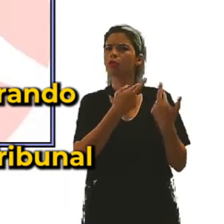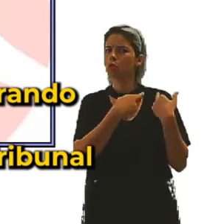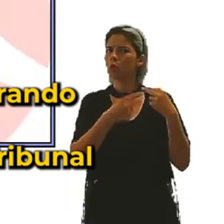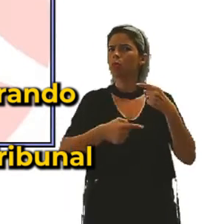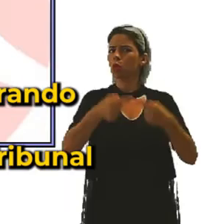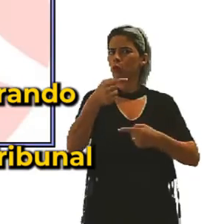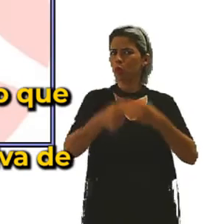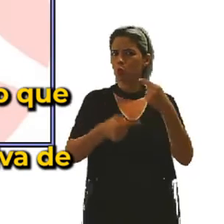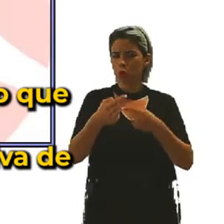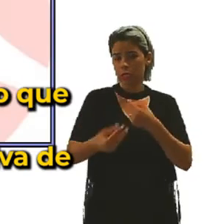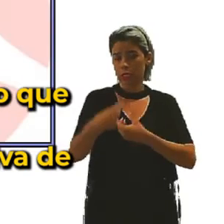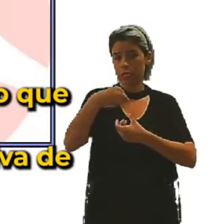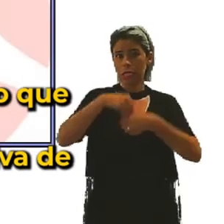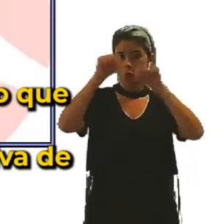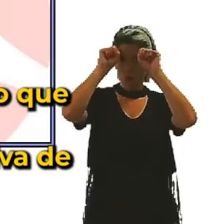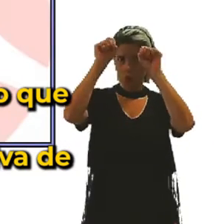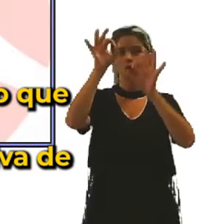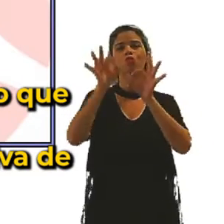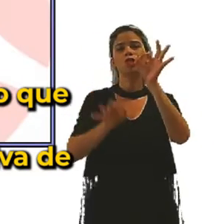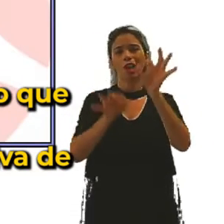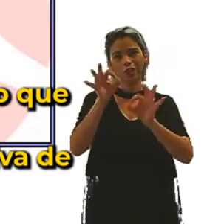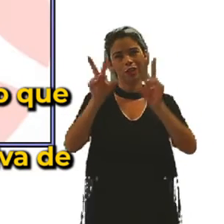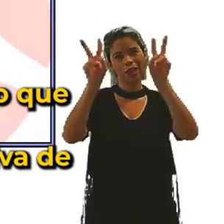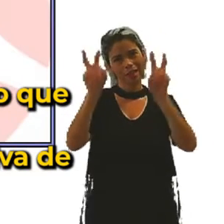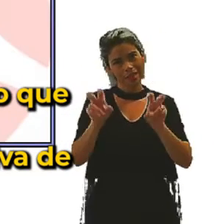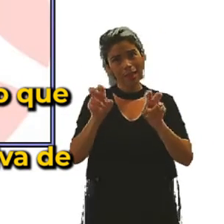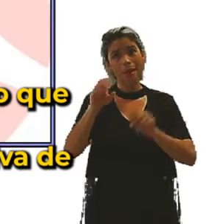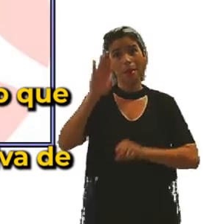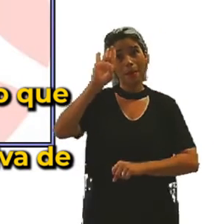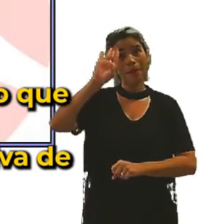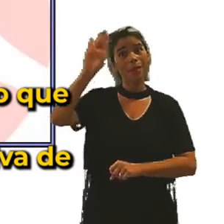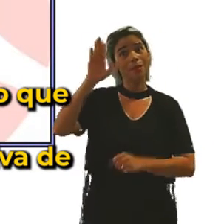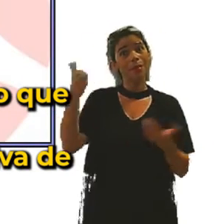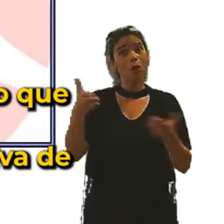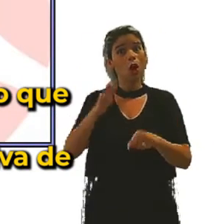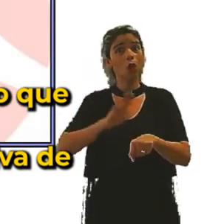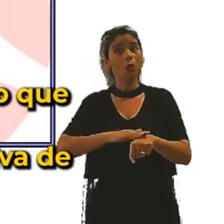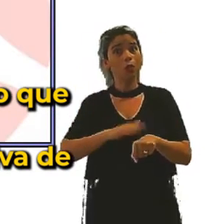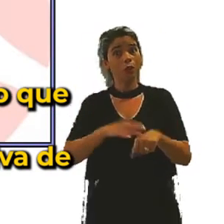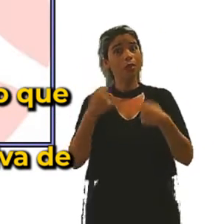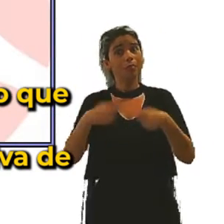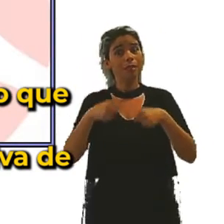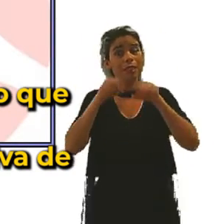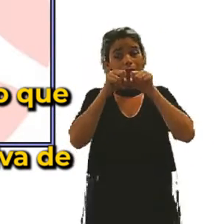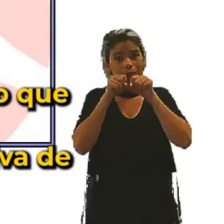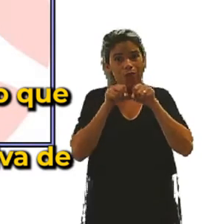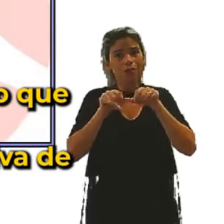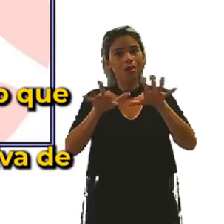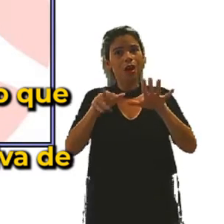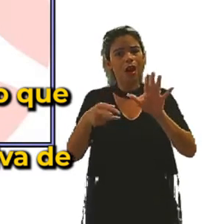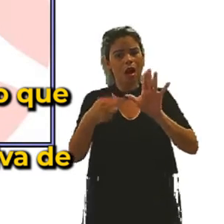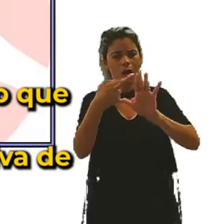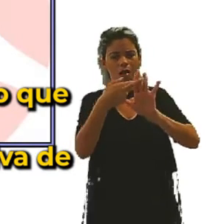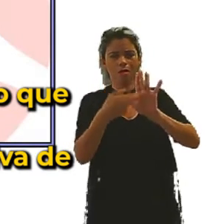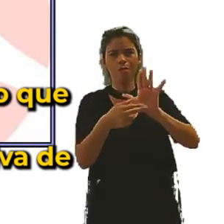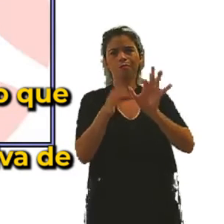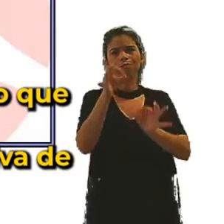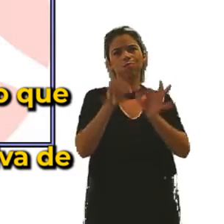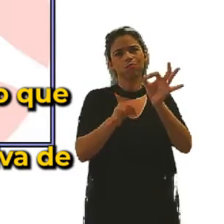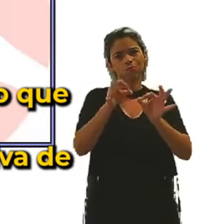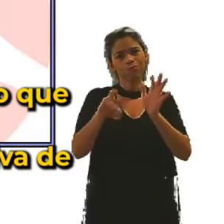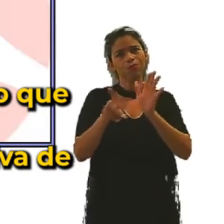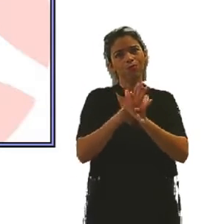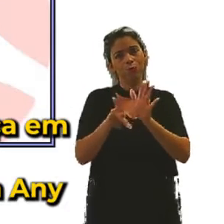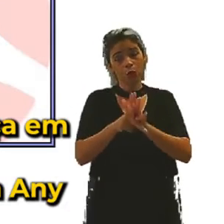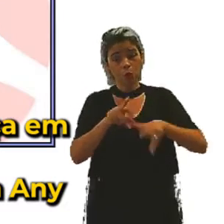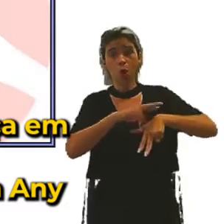institucional do Tribunal de Justiça com a pauta. Em especial, nesse momento que temos que difundir, né, o protocolo de julgamento com perspectiva